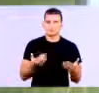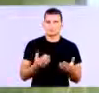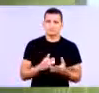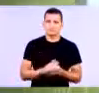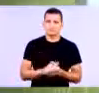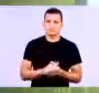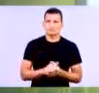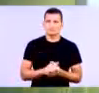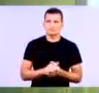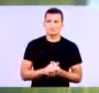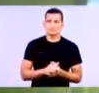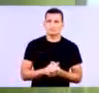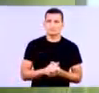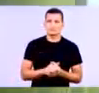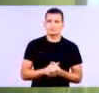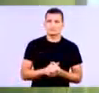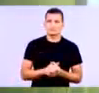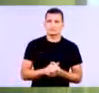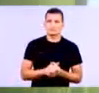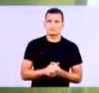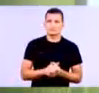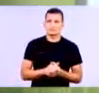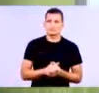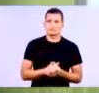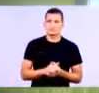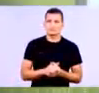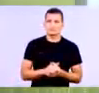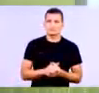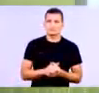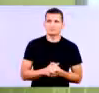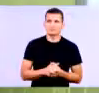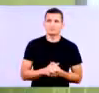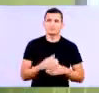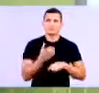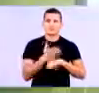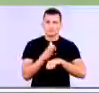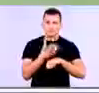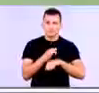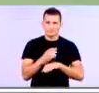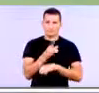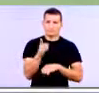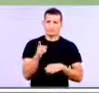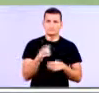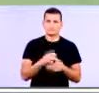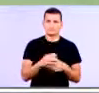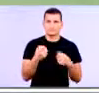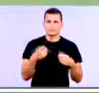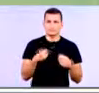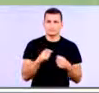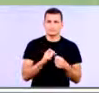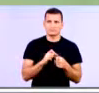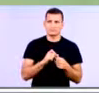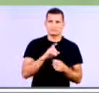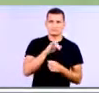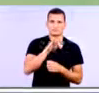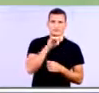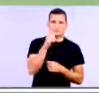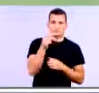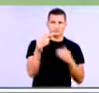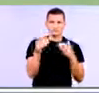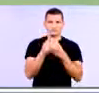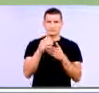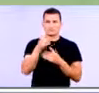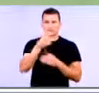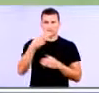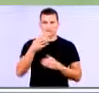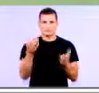né? Com relação às atividades, vocês sabem que nesse período vocês terão de 7 a 13 agora de